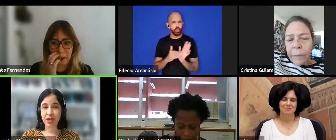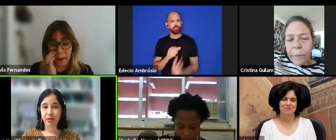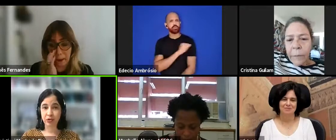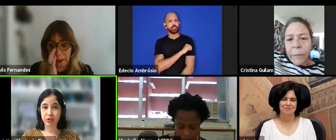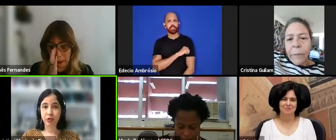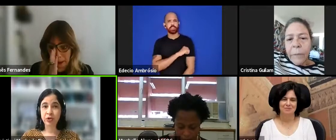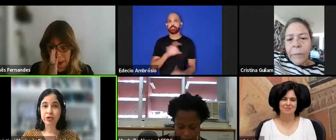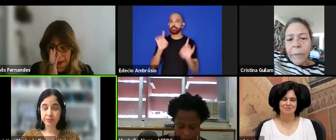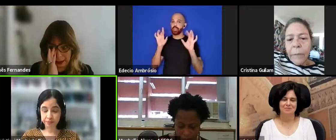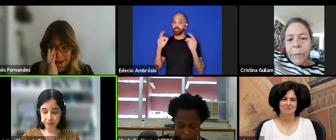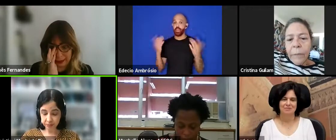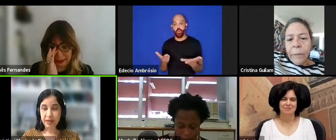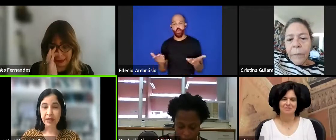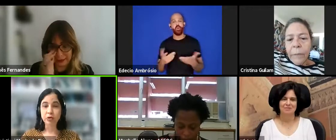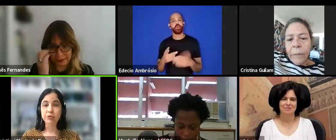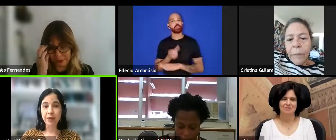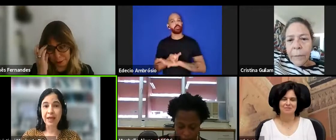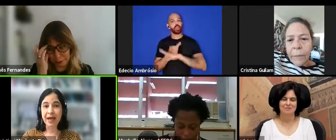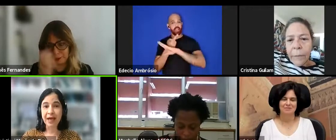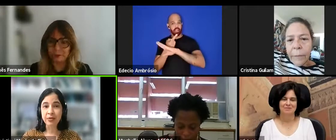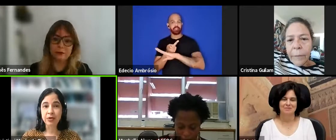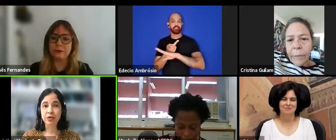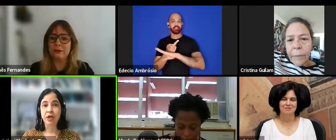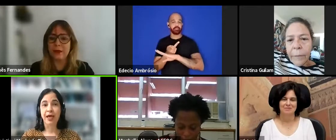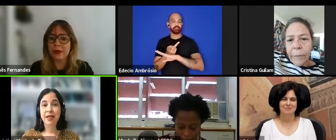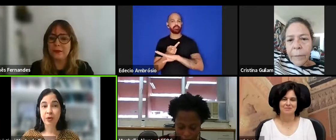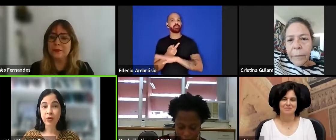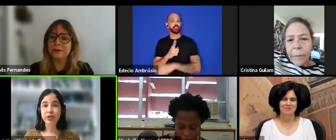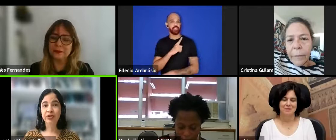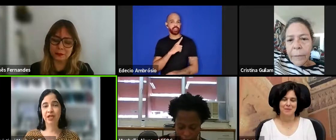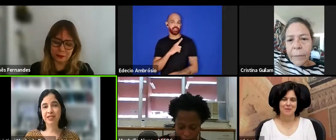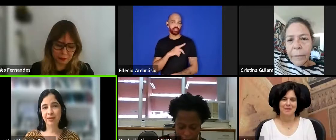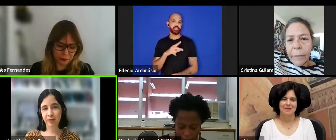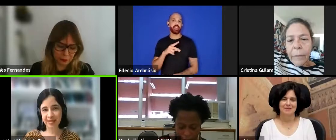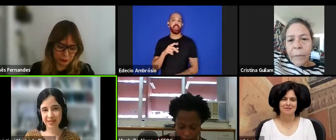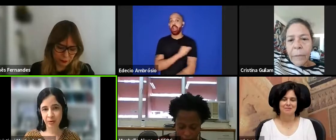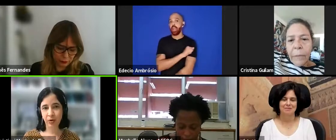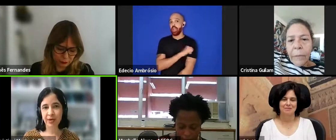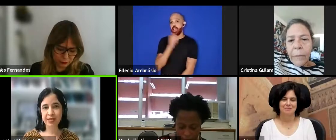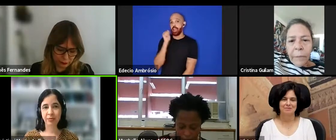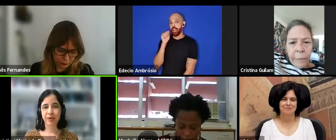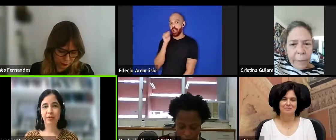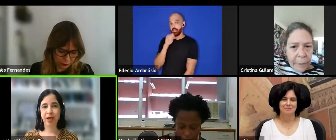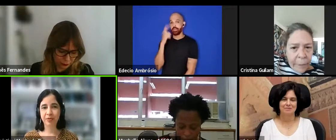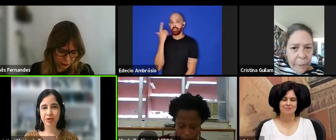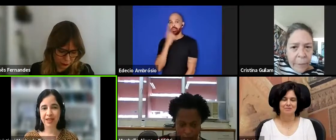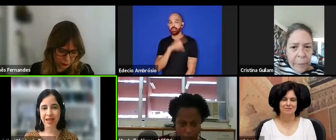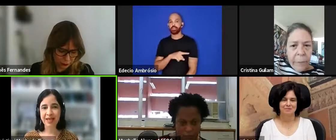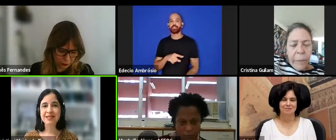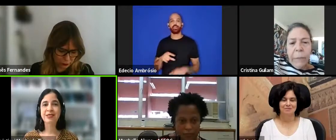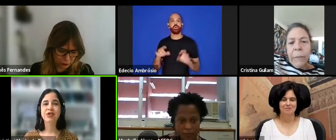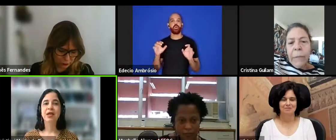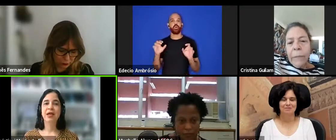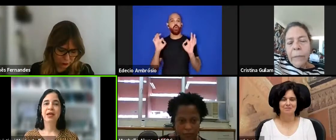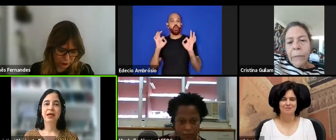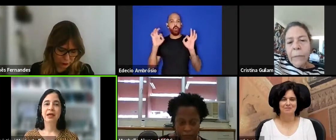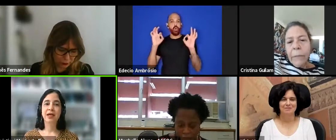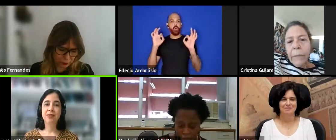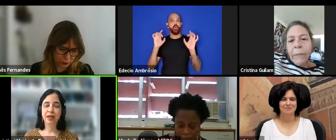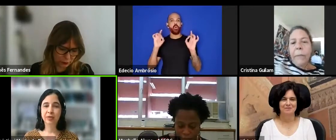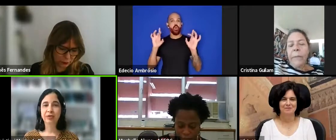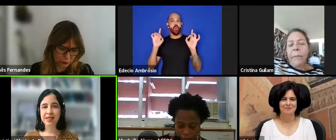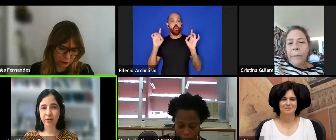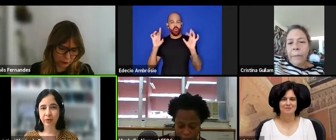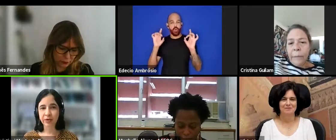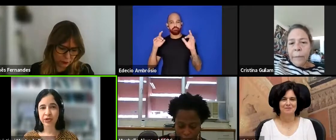para os homenageados de hoje, os premiados, as alunas que receberam menção honrosa no Prêmio CAPES de Teses,